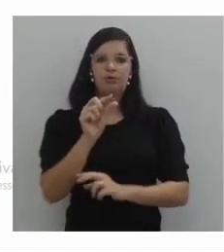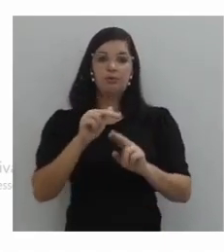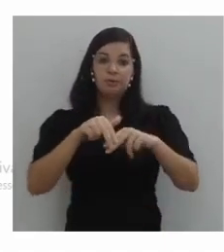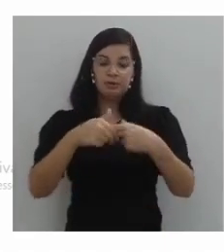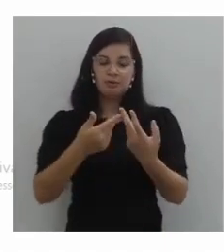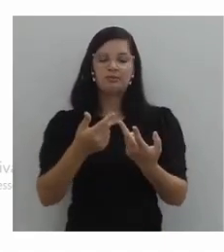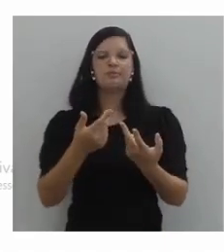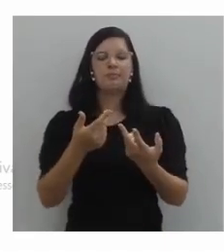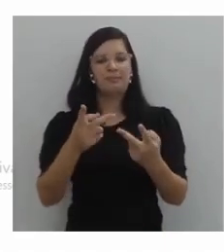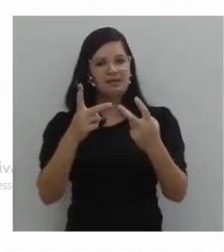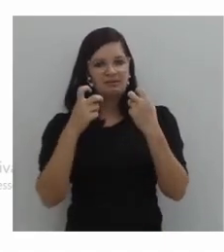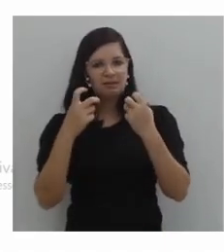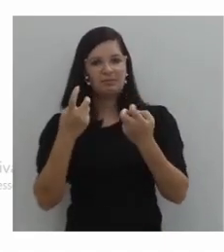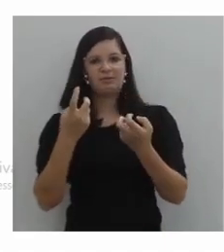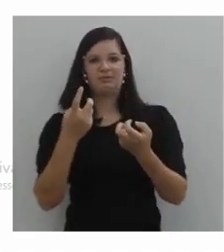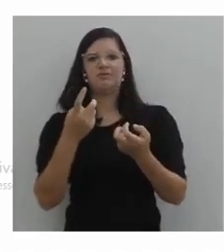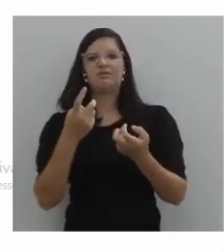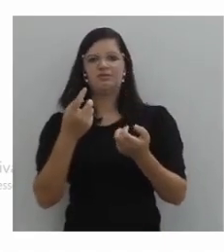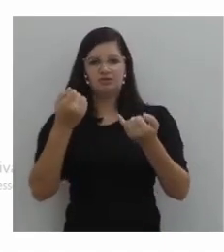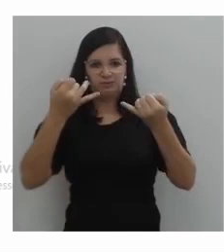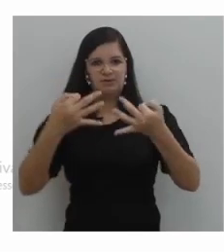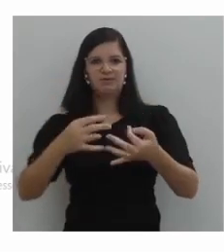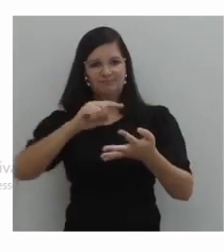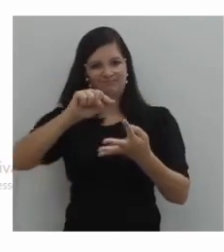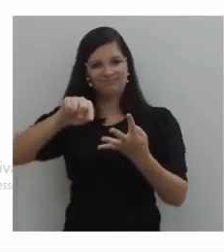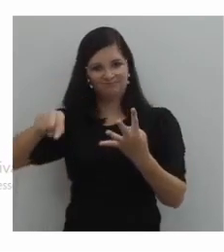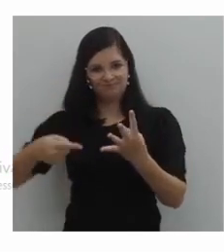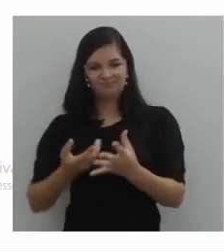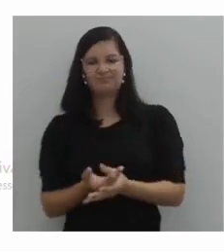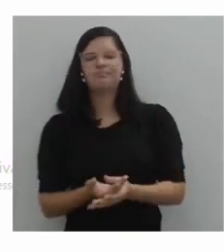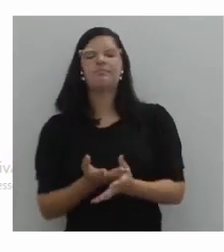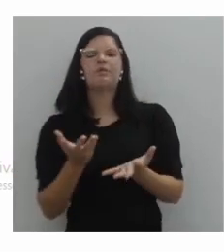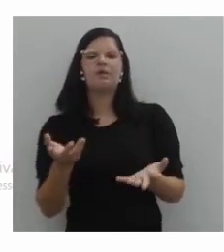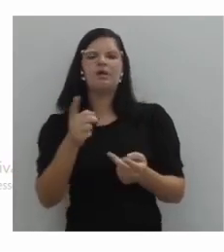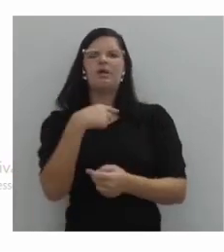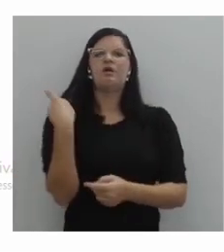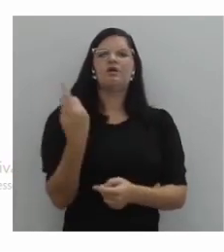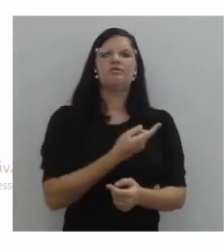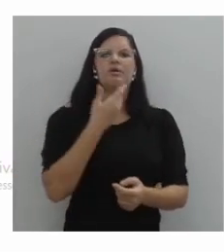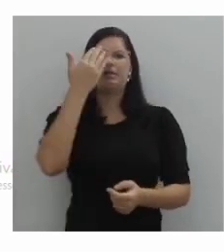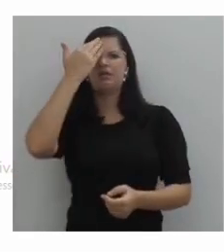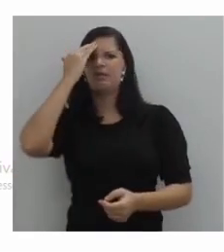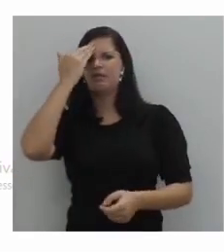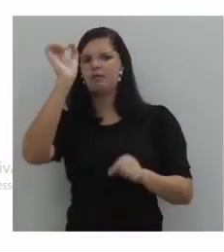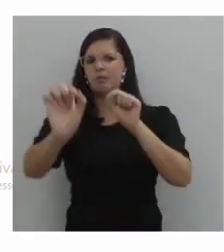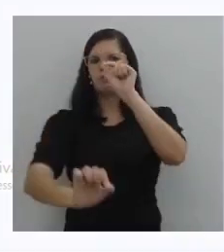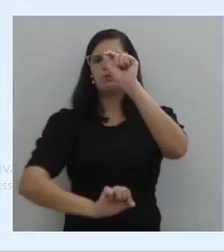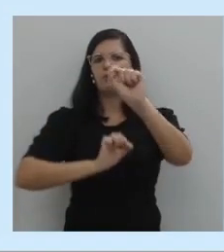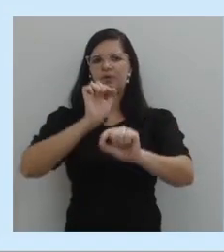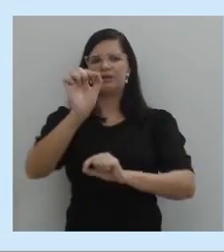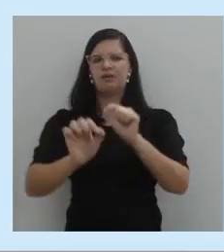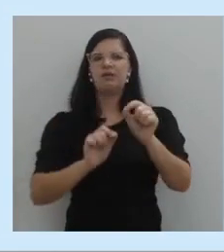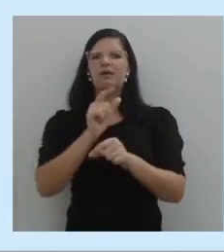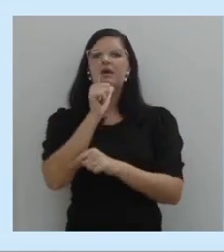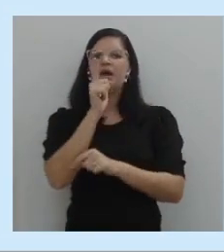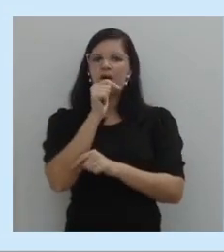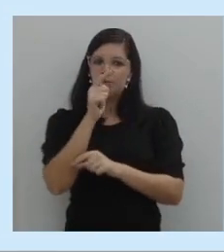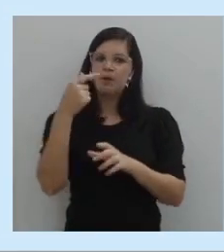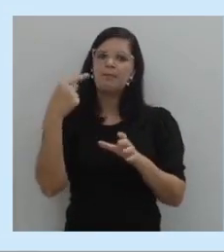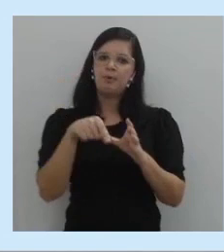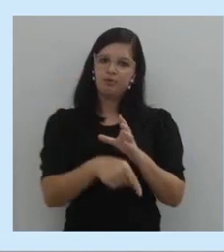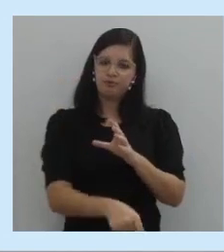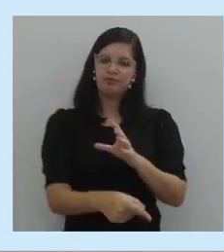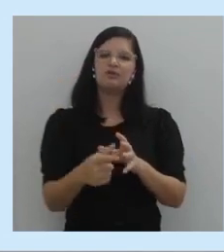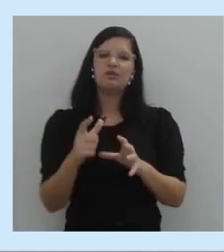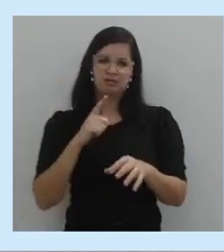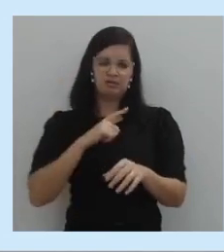fique atento a essas questões, tá? Mas, como a gente pode entender um pouco, é um aquífero que também